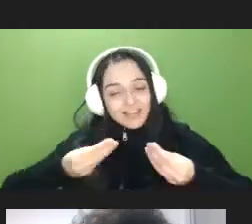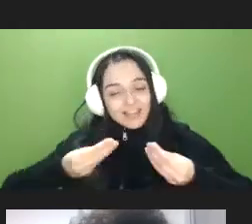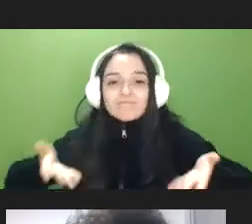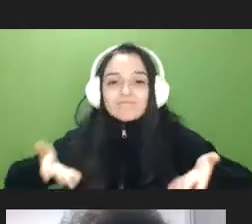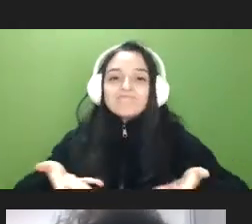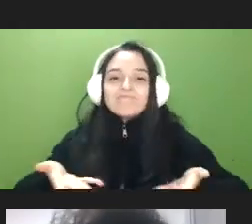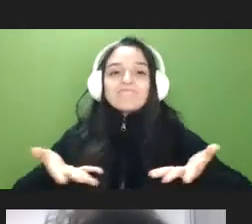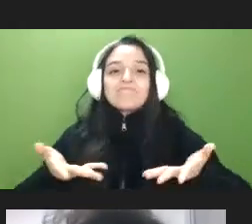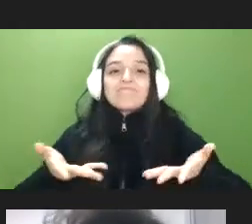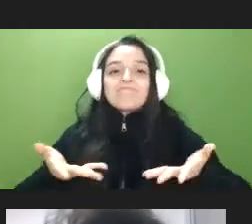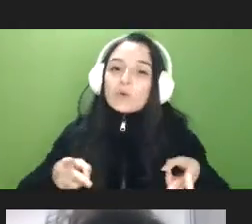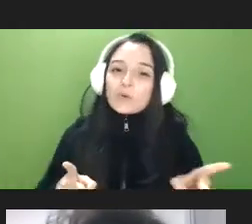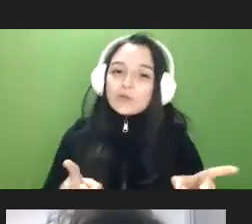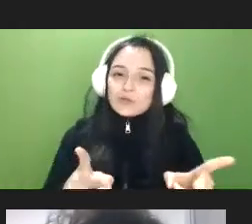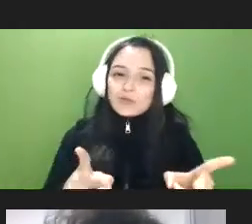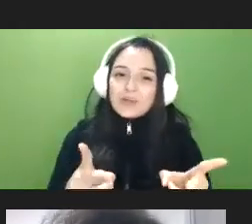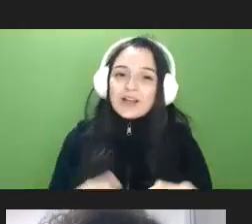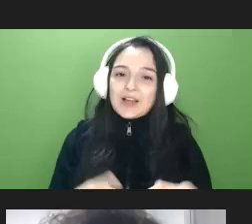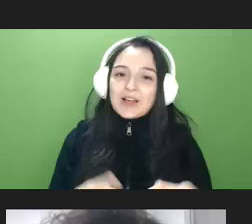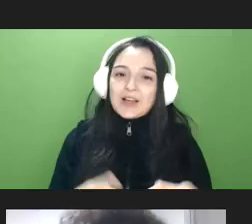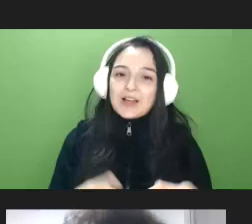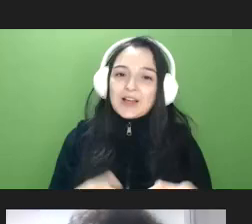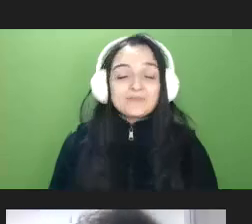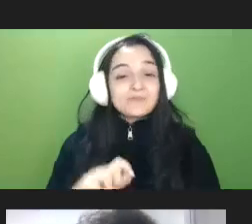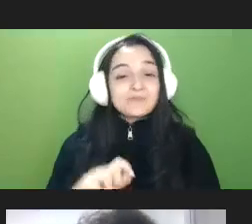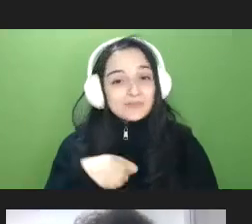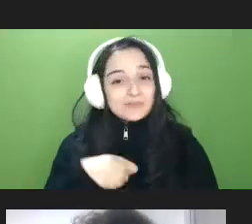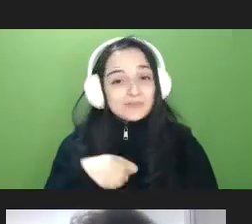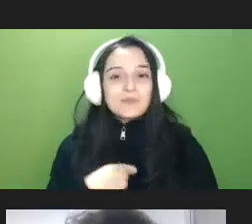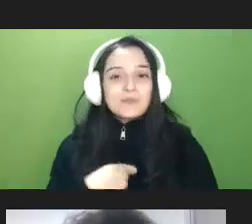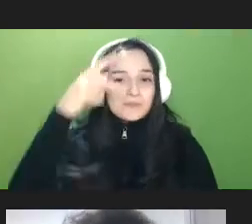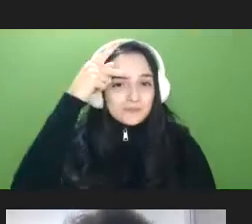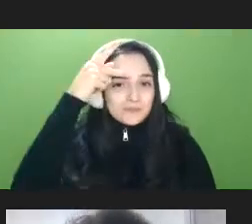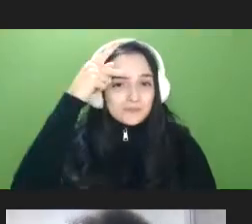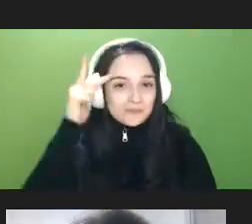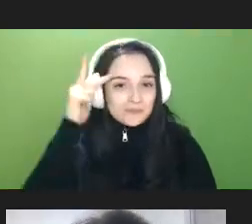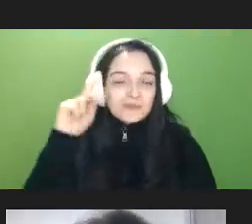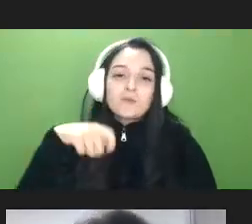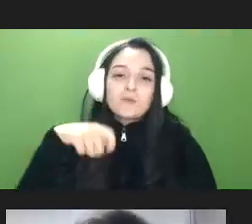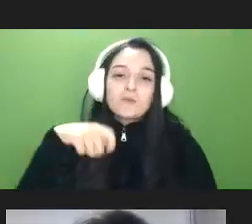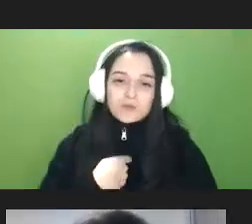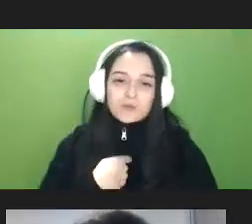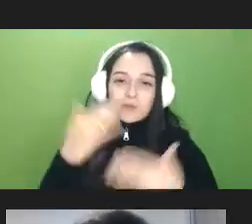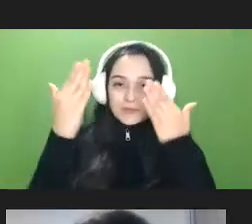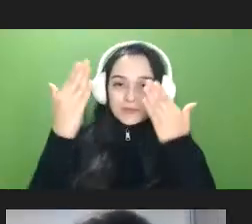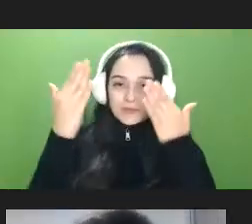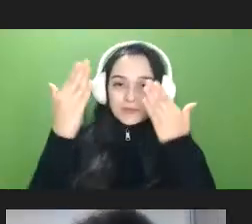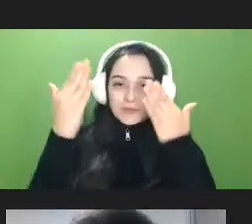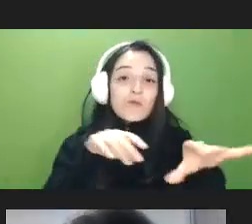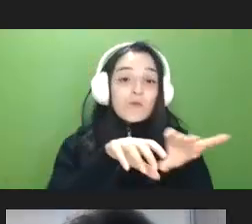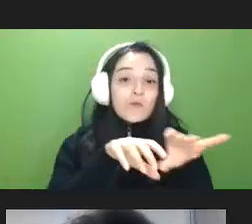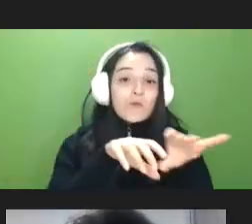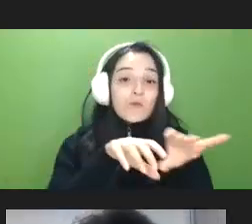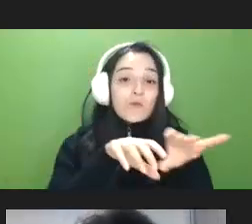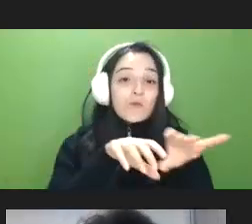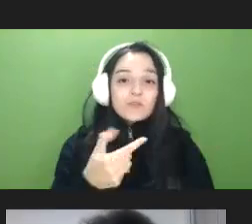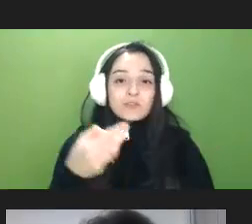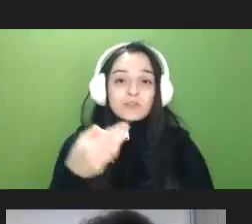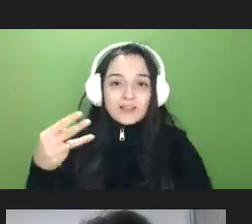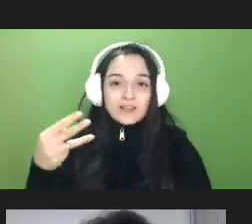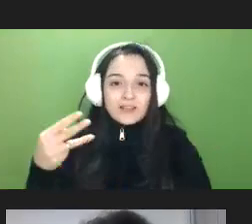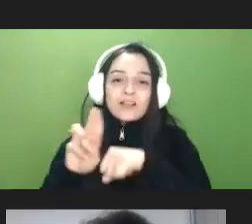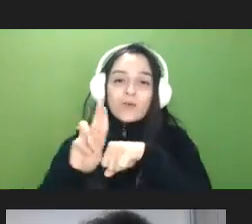faço. Eu me chamo Patrícia, eu sou psicóloga, me formei em 2023 pela Unisul.